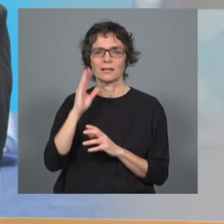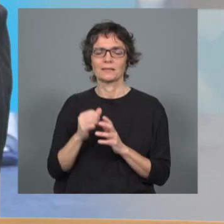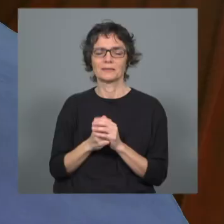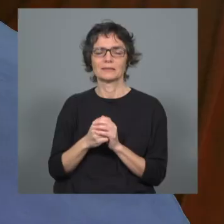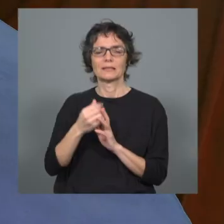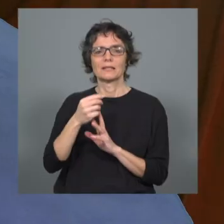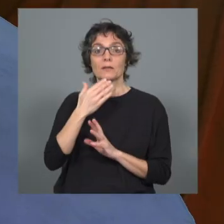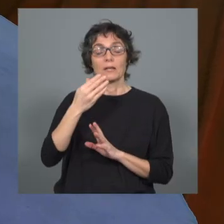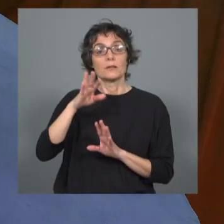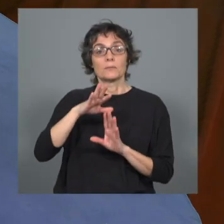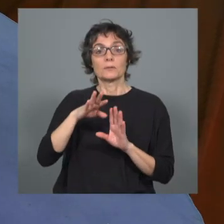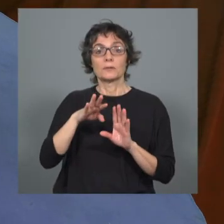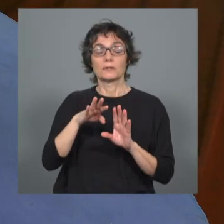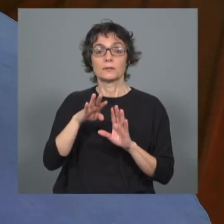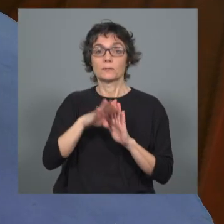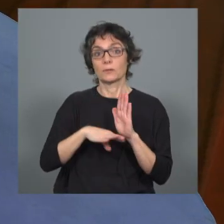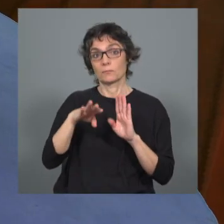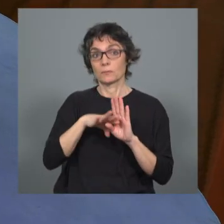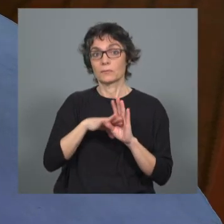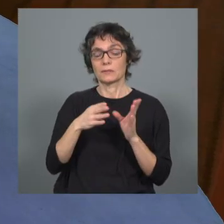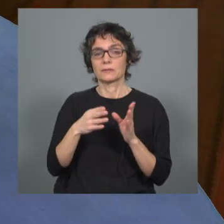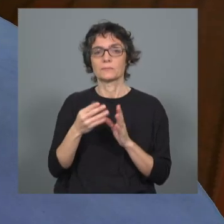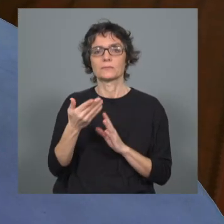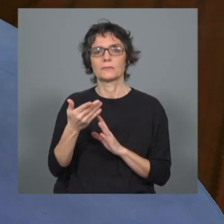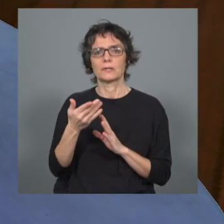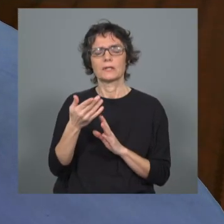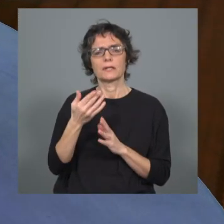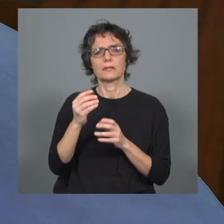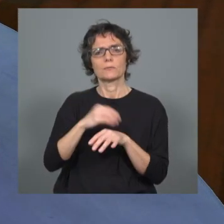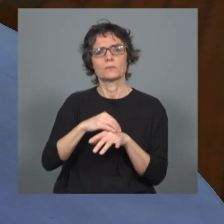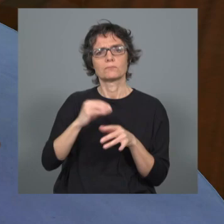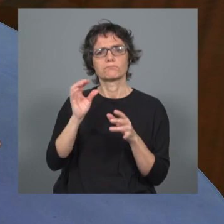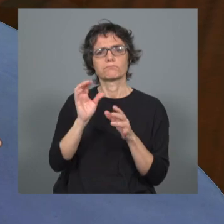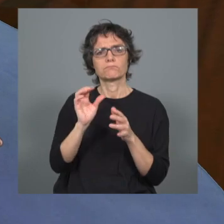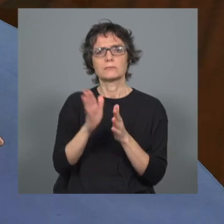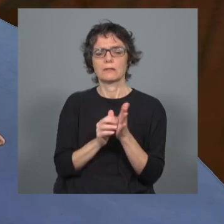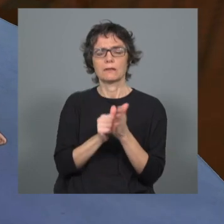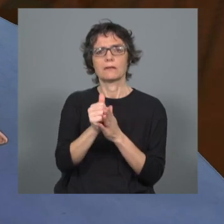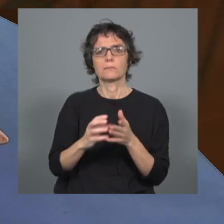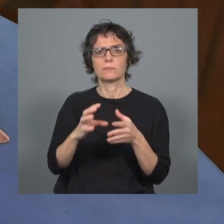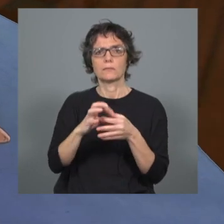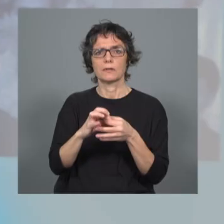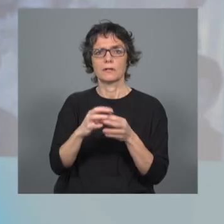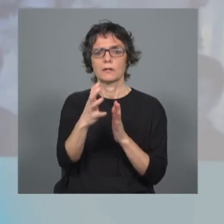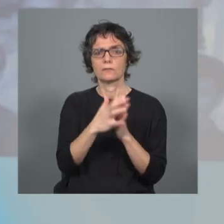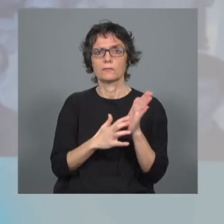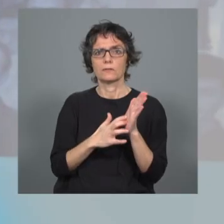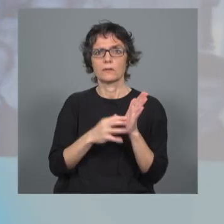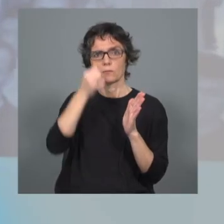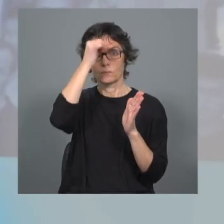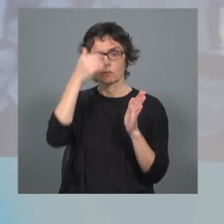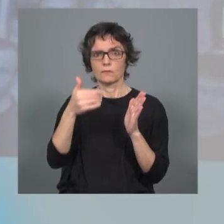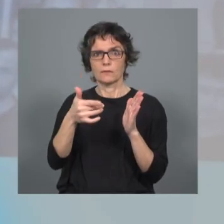connosco, de facto, para um comentário bíblico, ou textos que se vão escutar nas celebrações deste domingo. Pedi-lhe